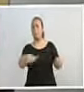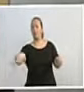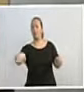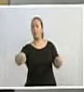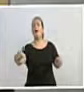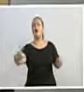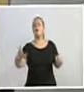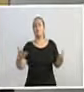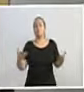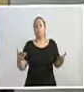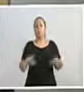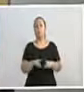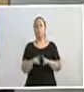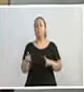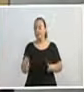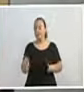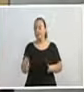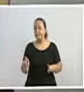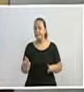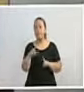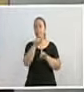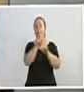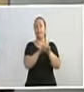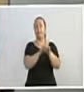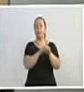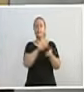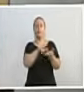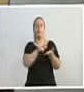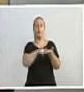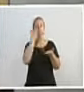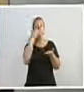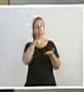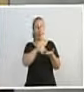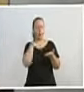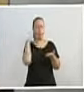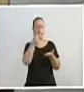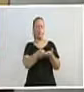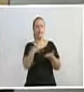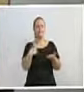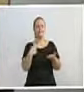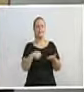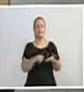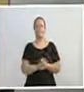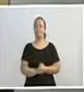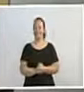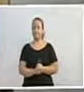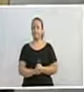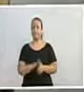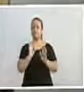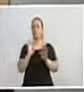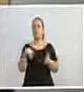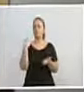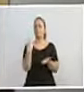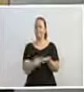uma coisa, que se cobra a fatura do mês. Já estou marcando uma reunião com o nosso presidente do